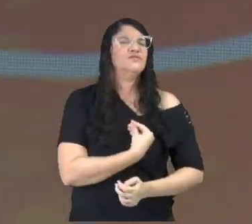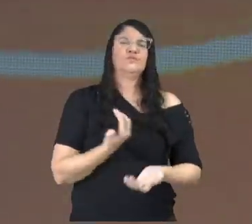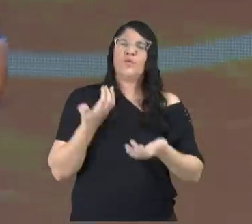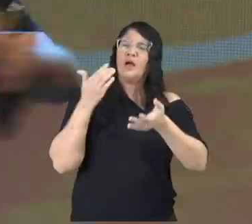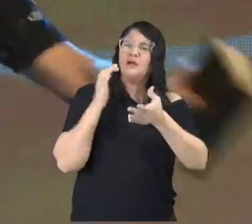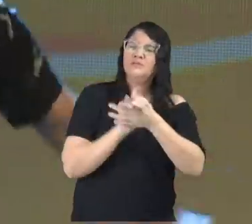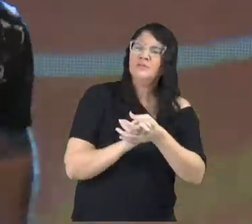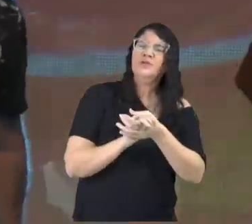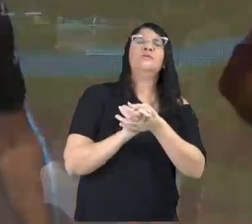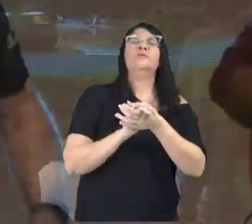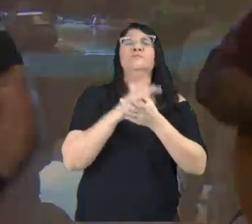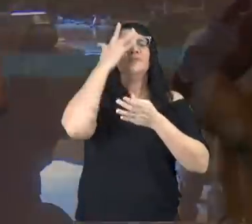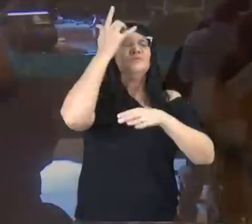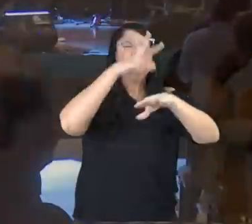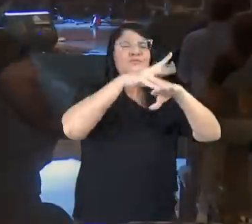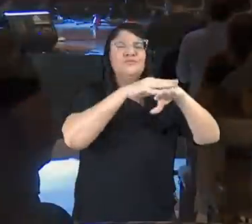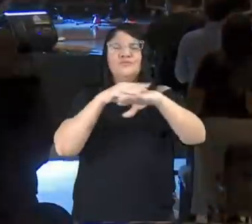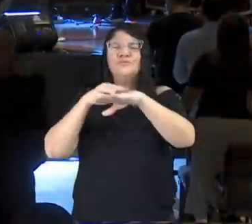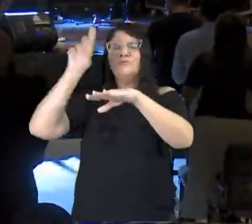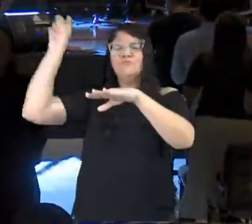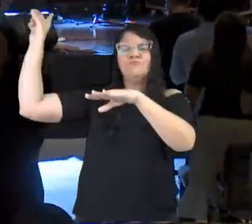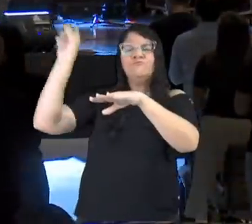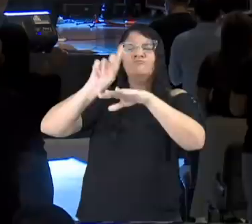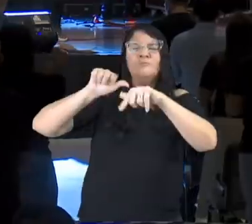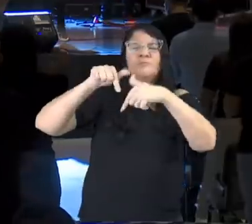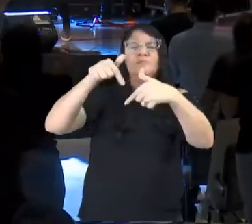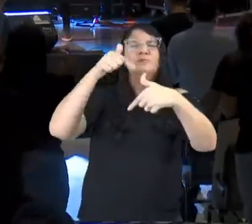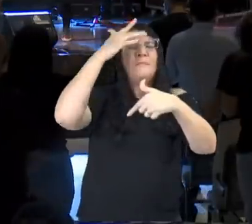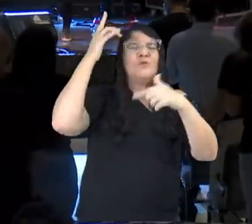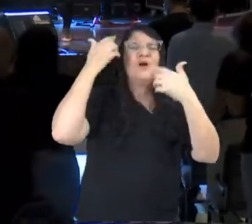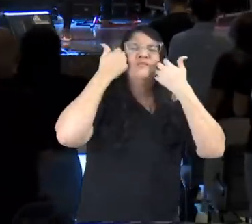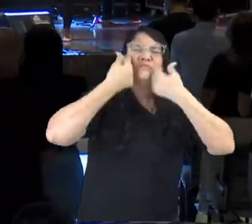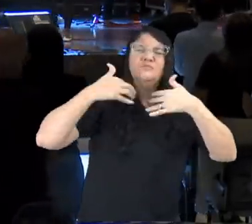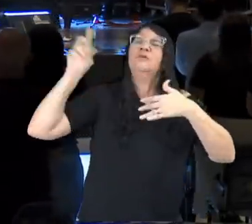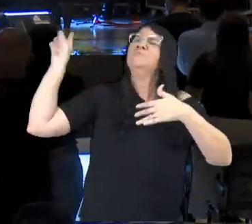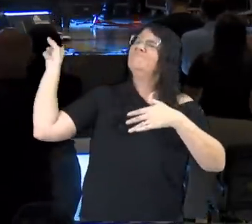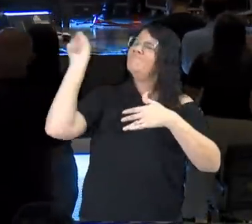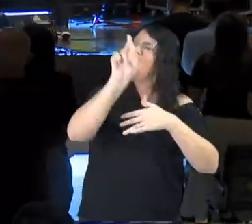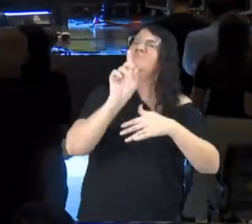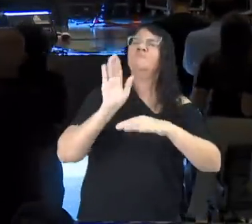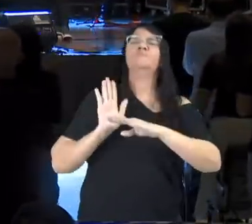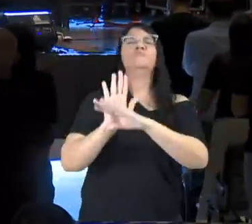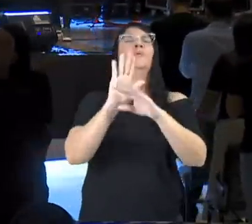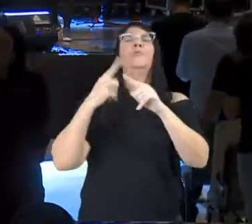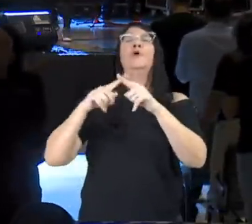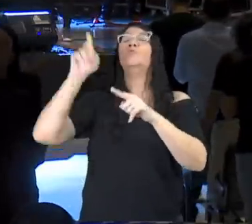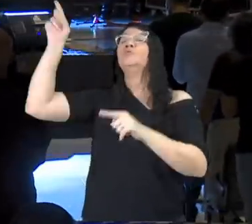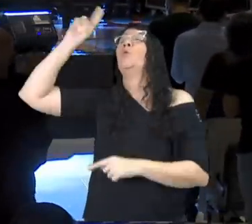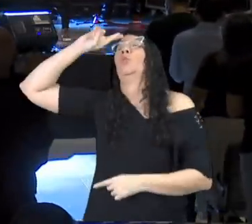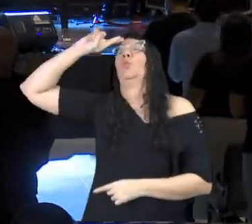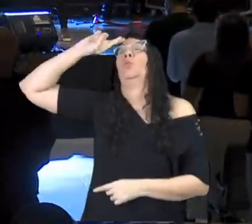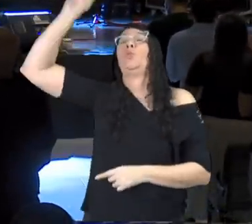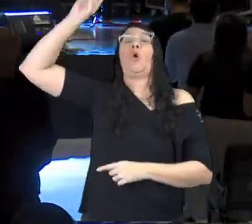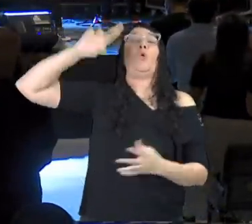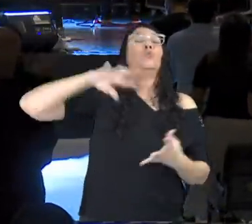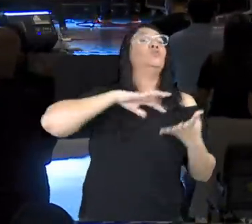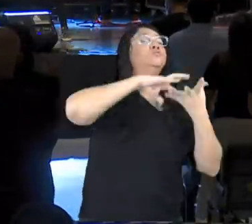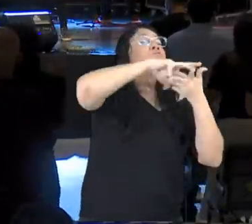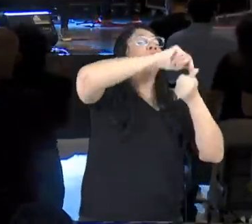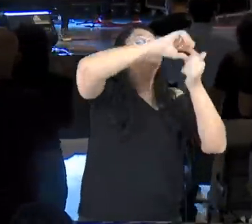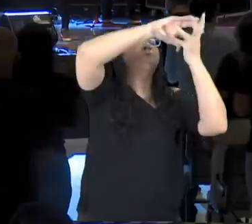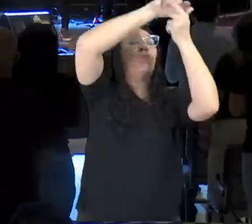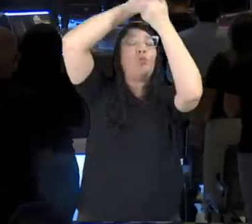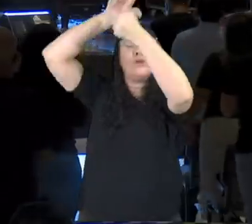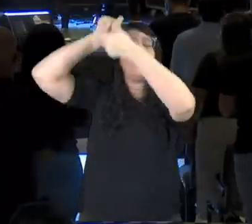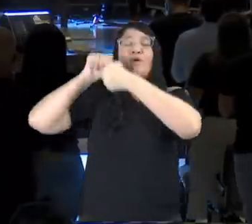nas enfermidades e nos desesperos, porque, Senhor, tu és o dono do universo, e nós